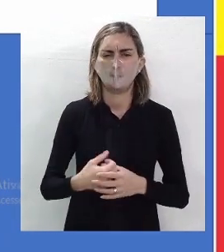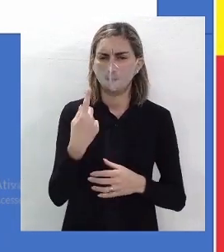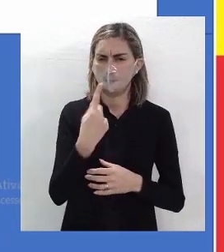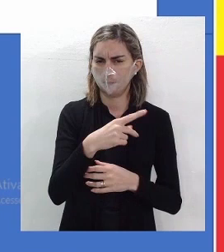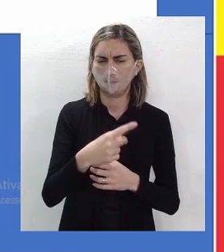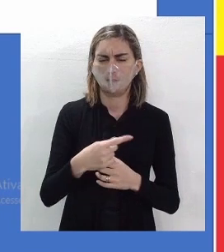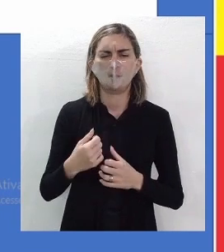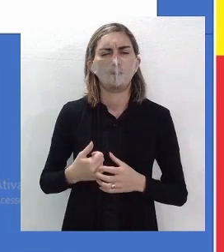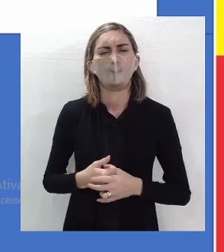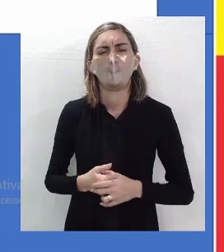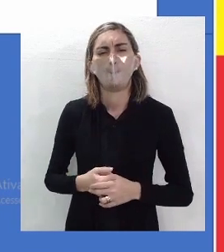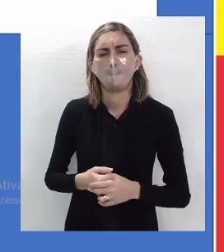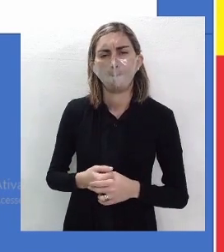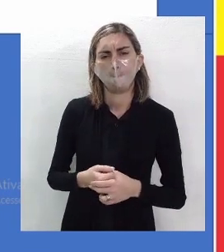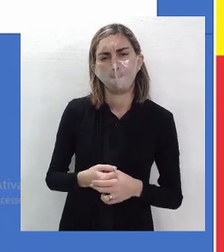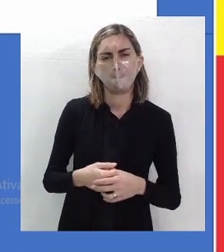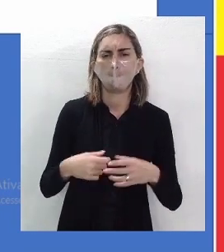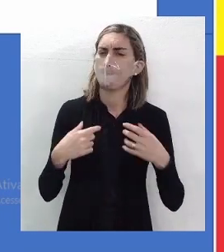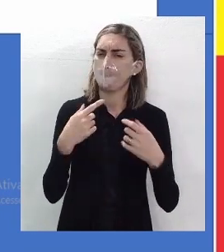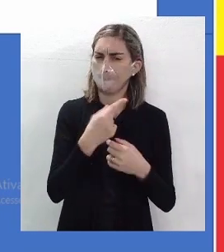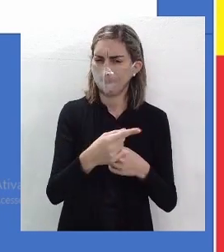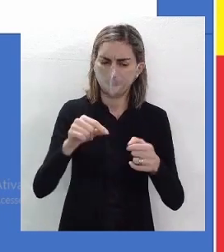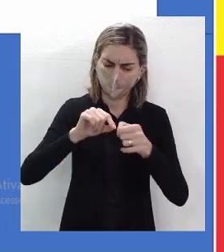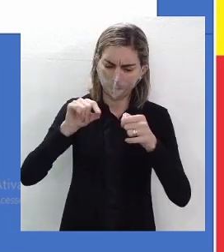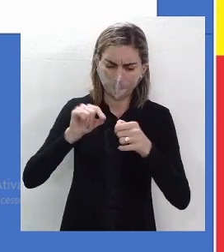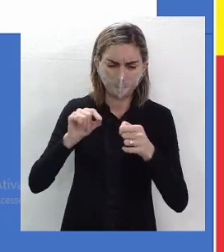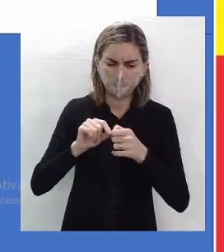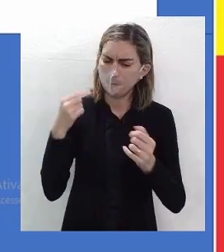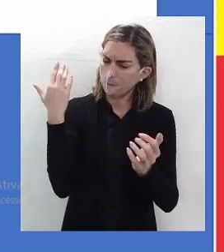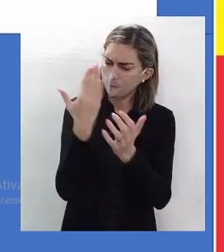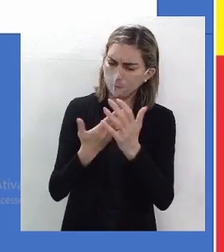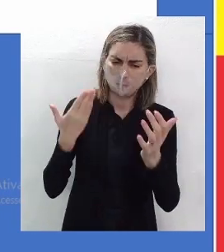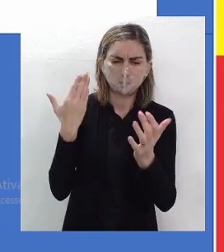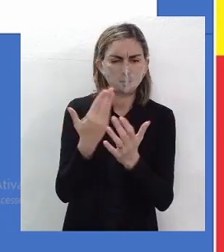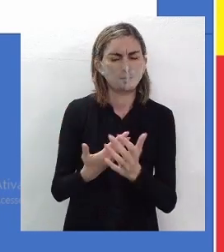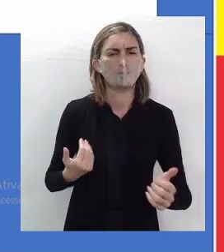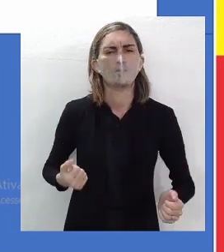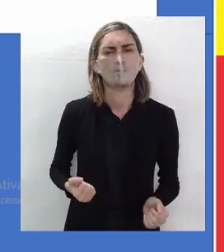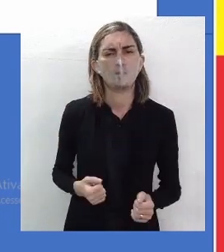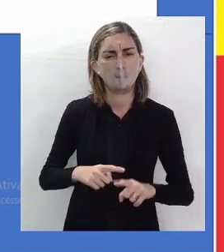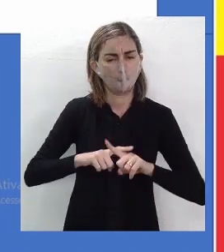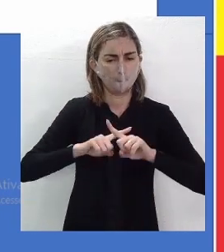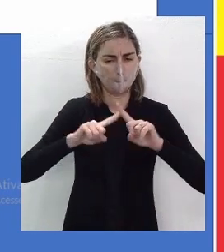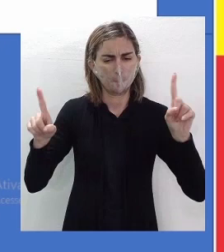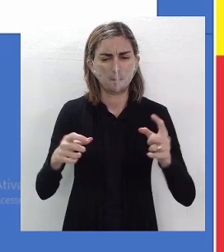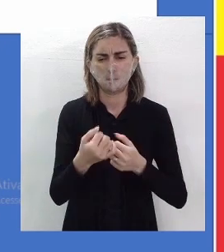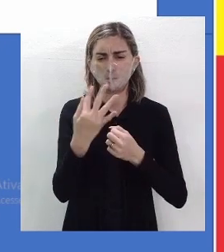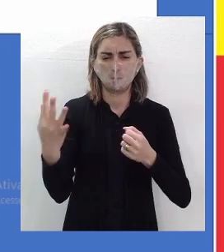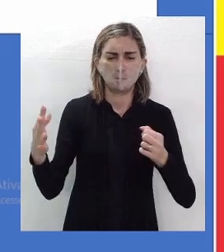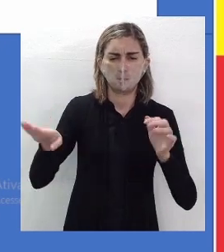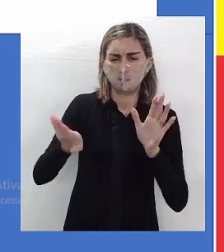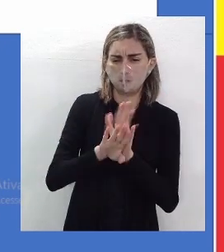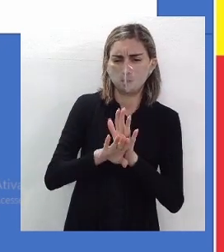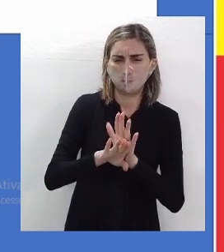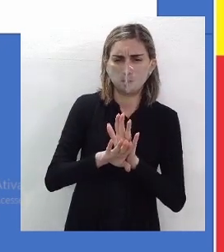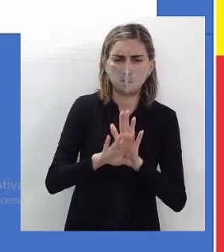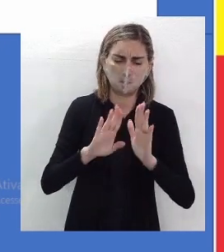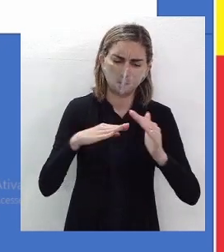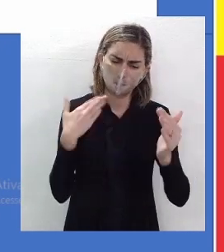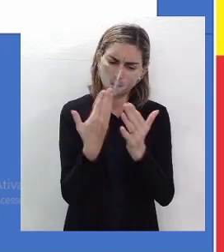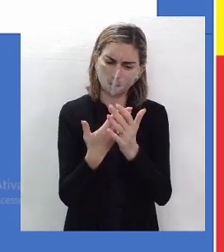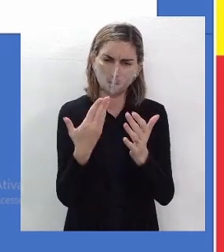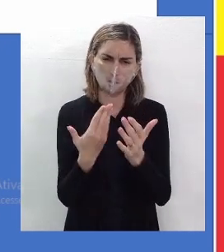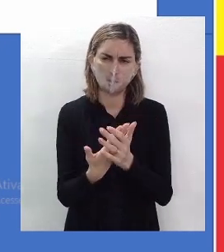David disse o seguinte: faço o estudo, mas quando chego na